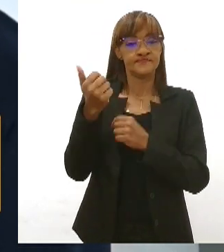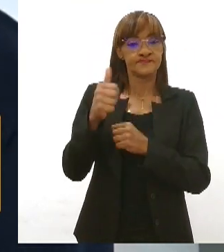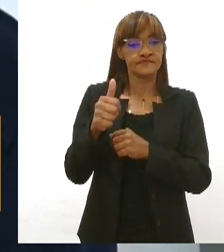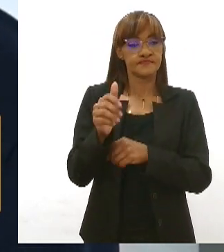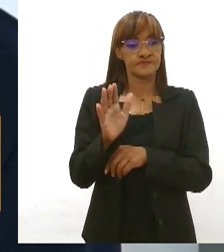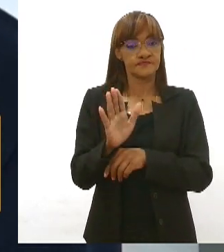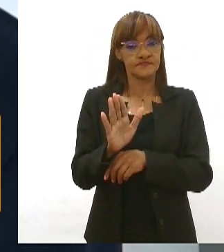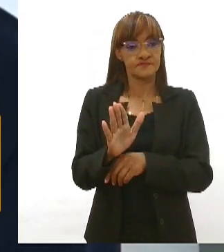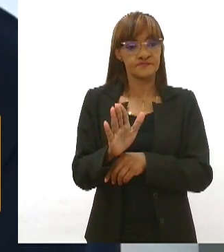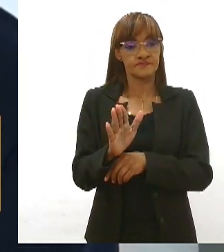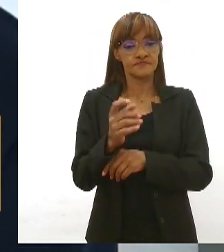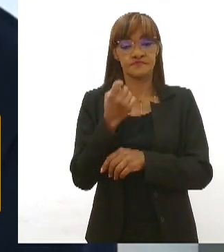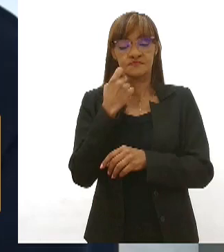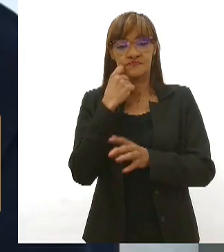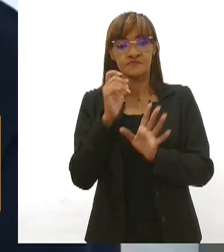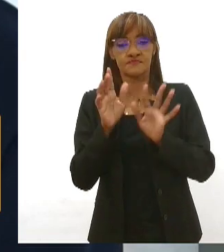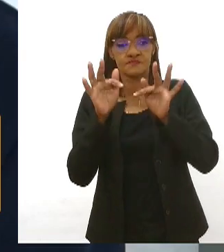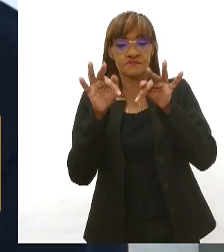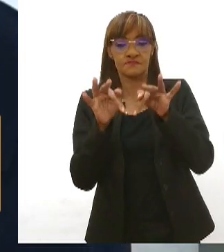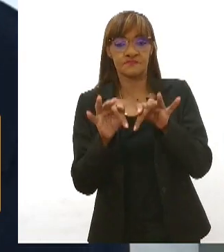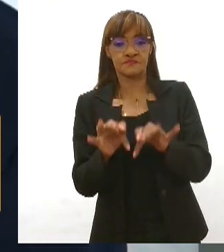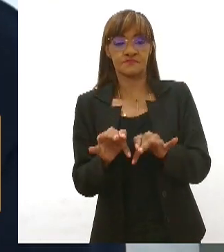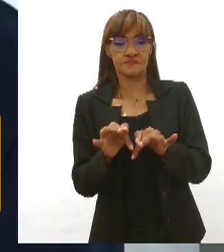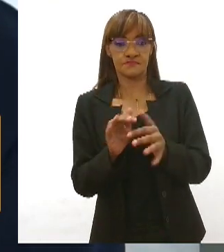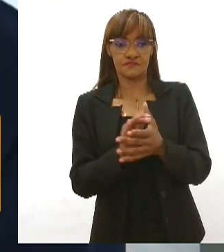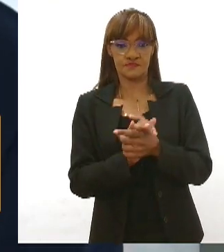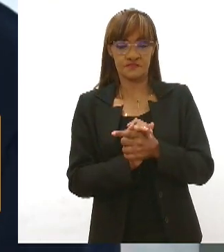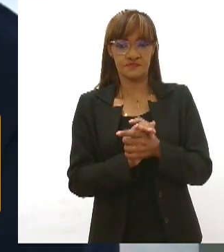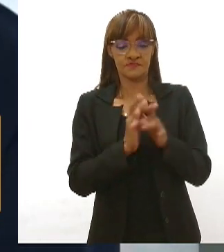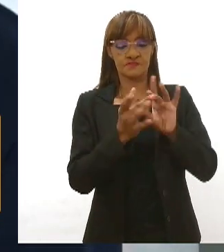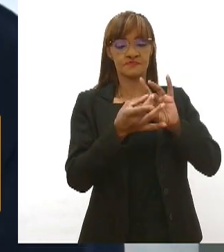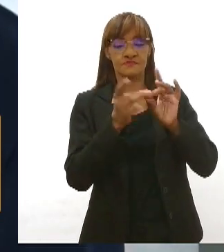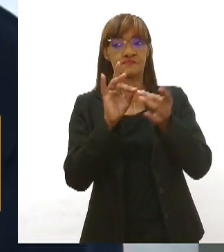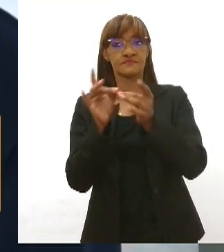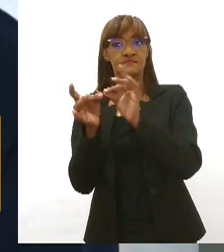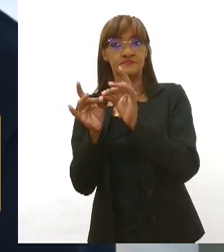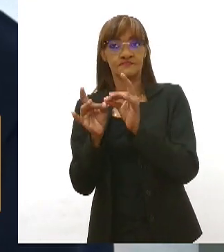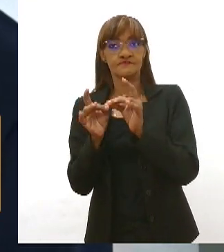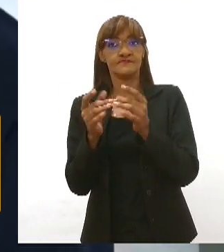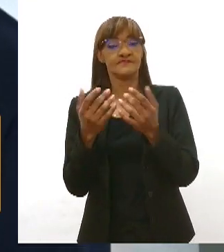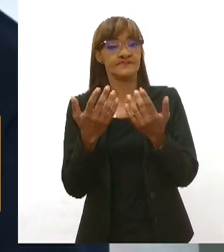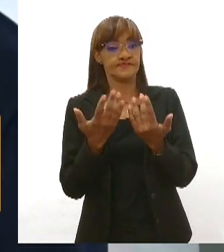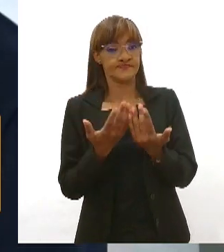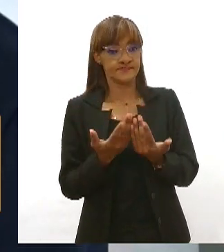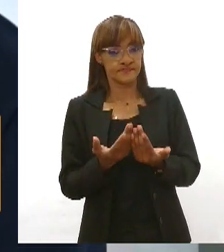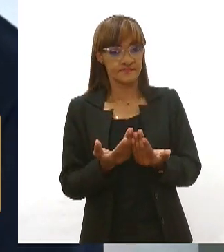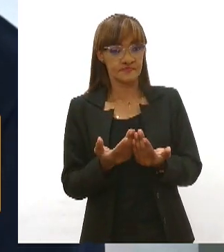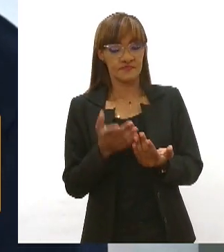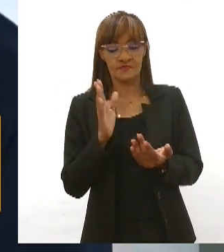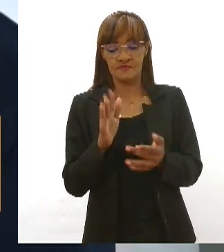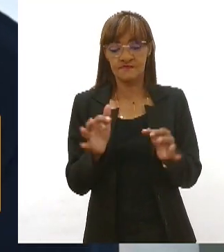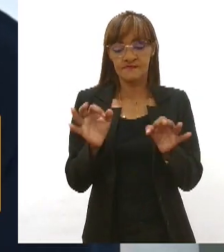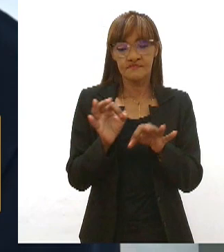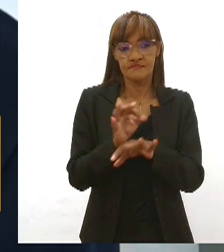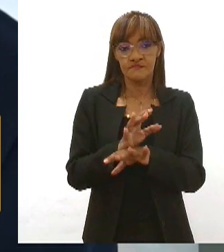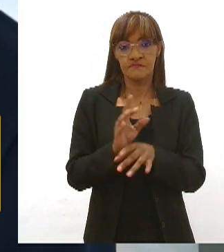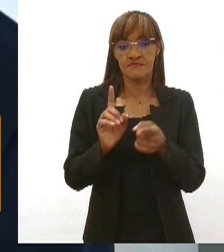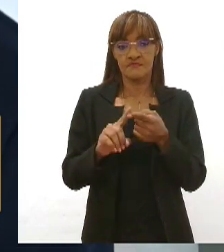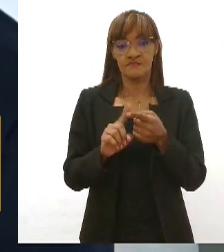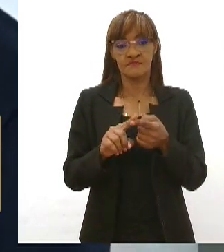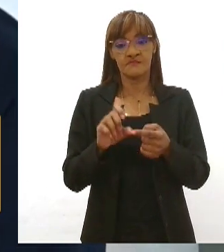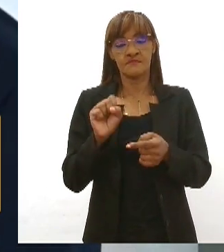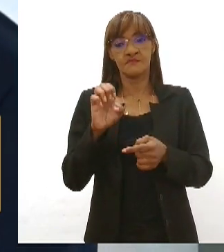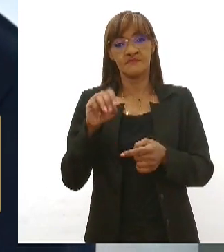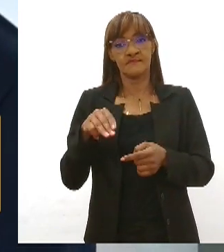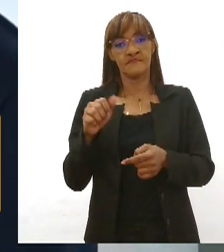com a realização de 4 minicursos. Atrelado a essa programação do Encontro de Recursos em Sergipe, também a SEMAC, juntamente com a